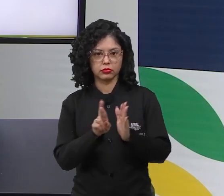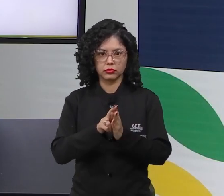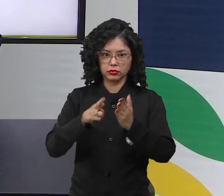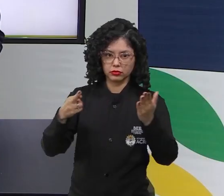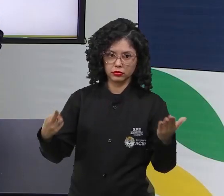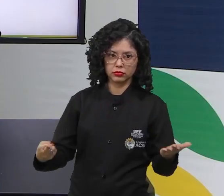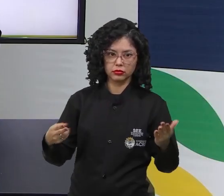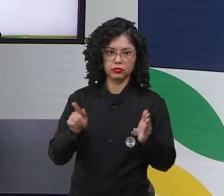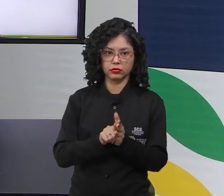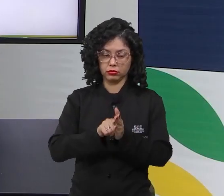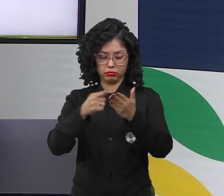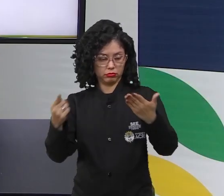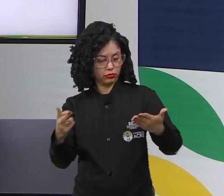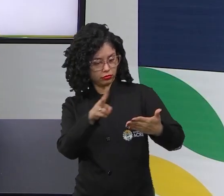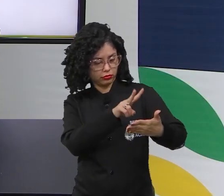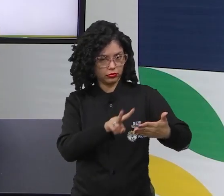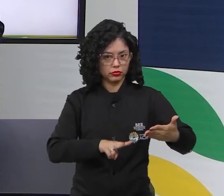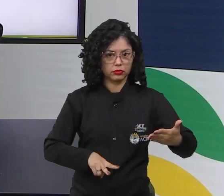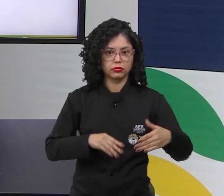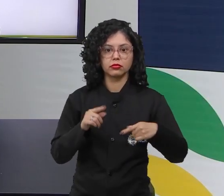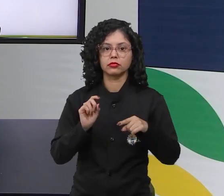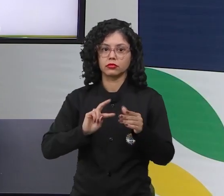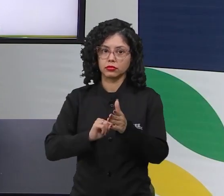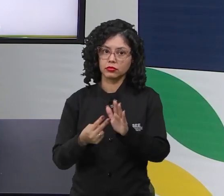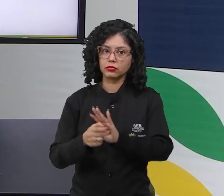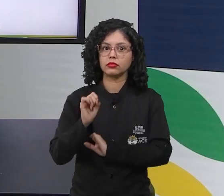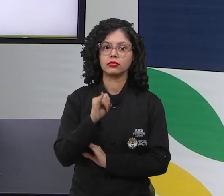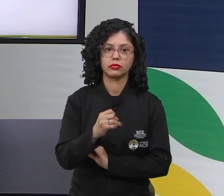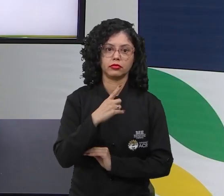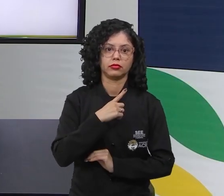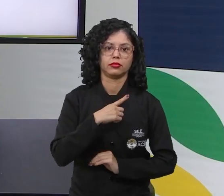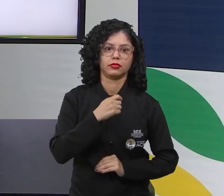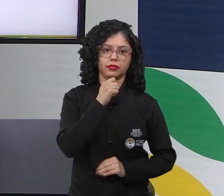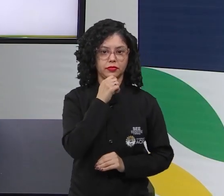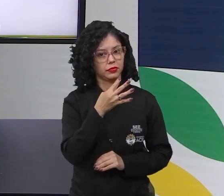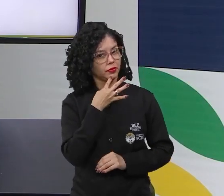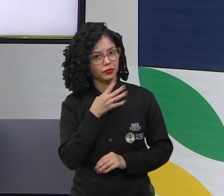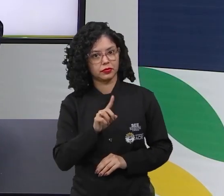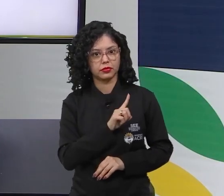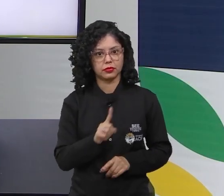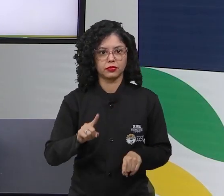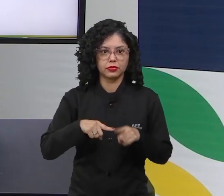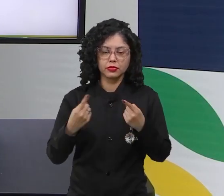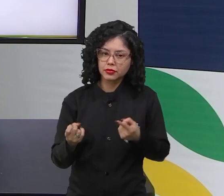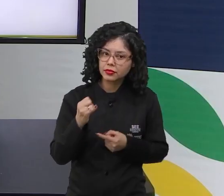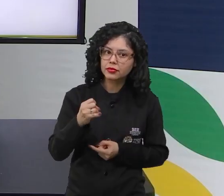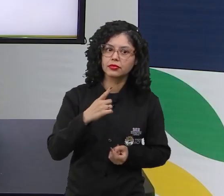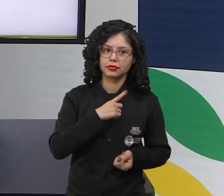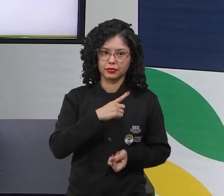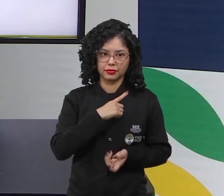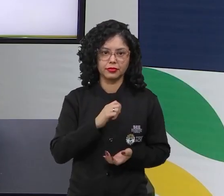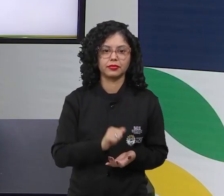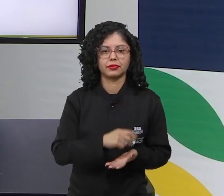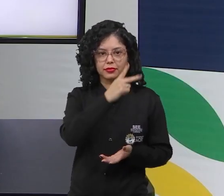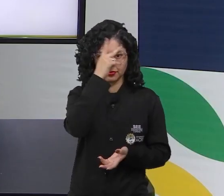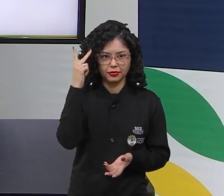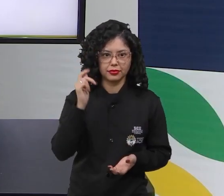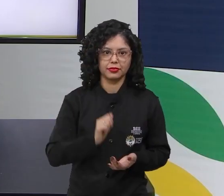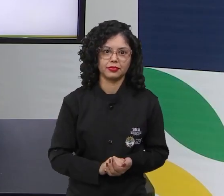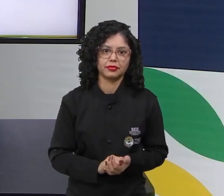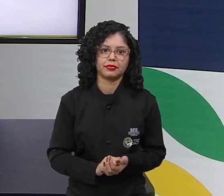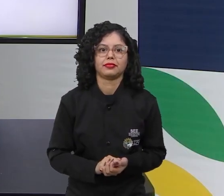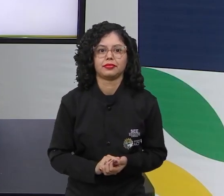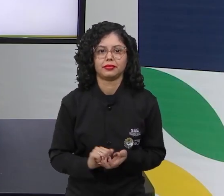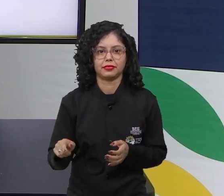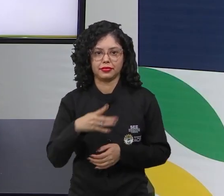ali um jornal e vai fazer a leitura. Quer dizer, se há alguém eu desconheço, e se esse alguém existir, essas pessoas serão em